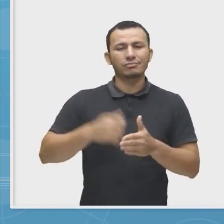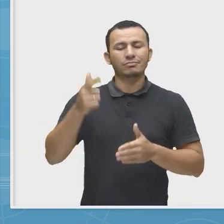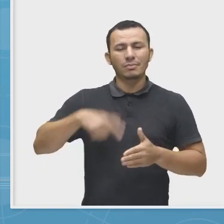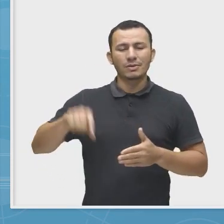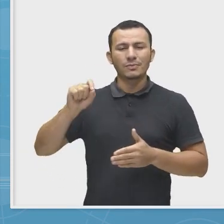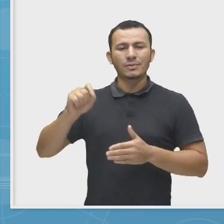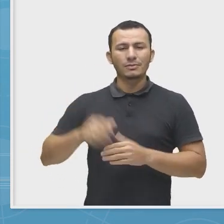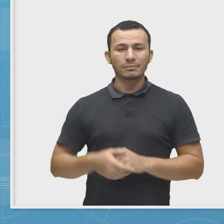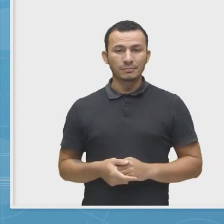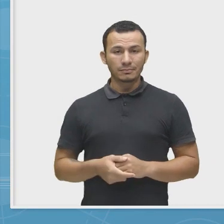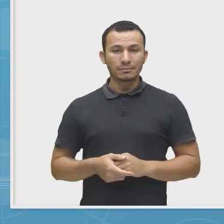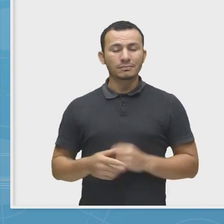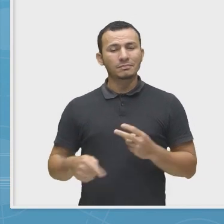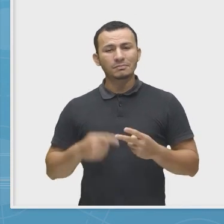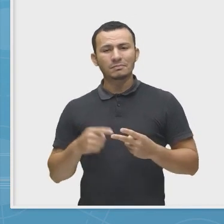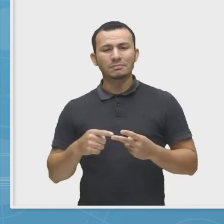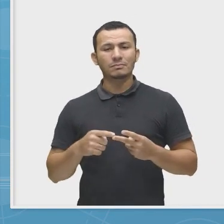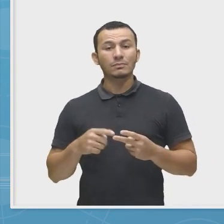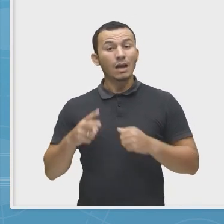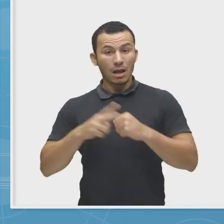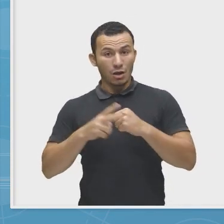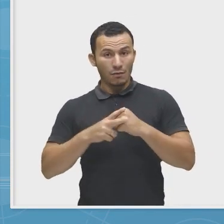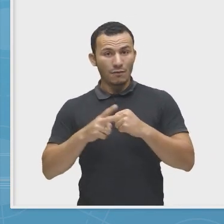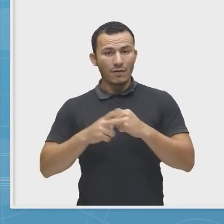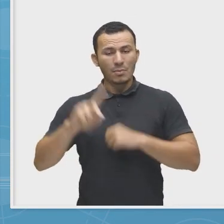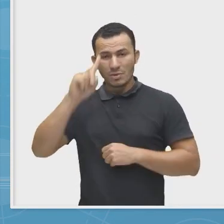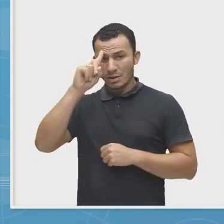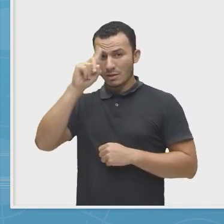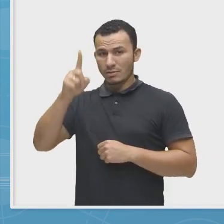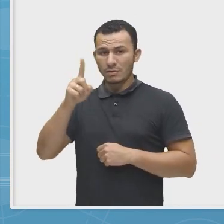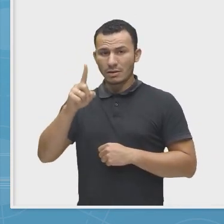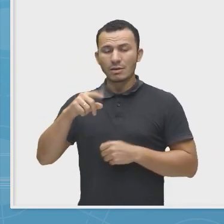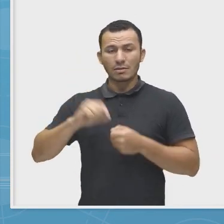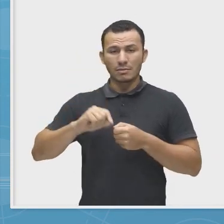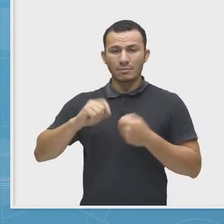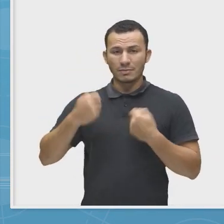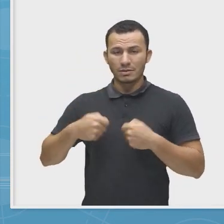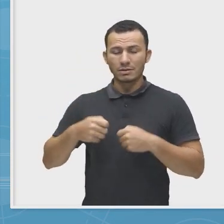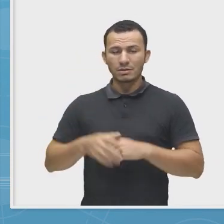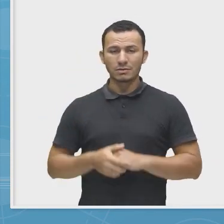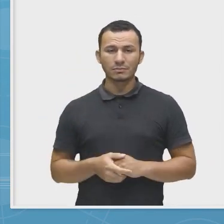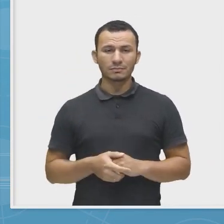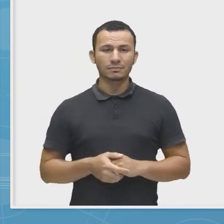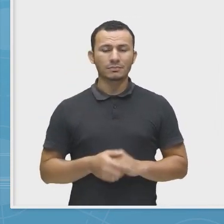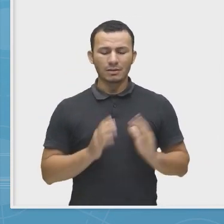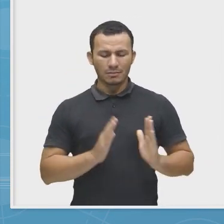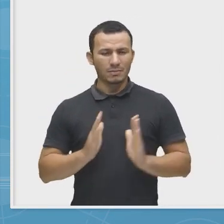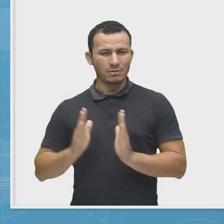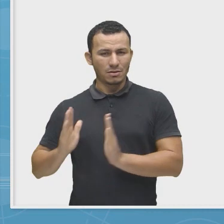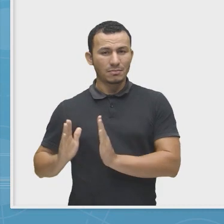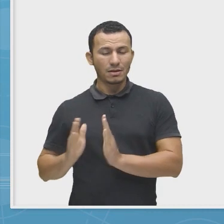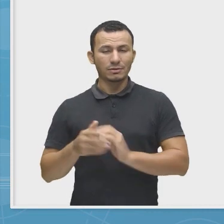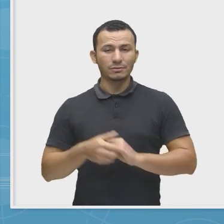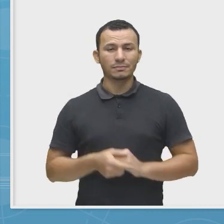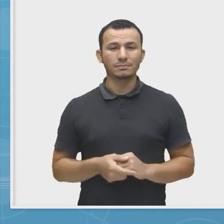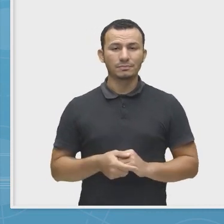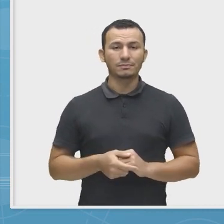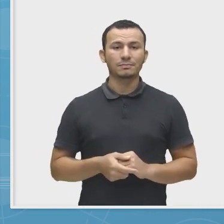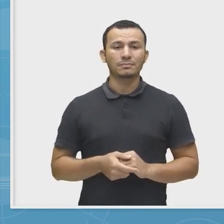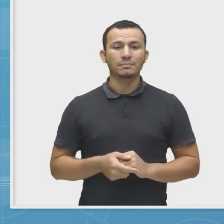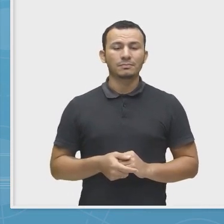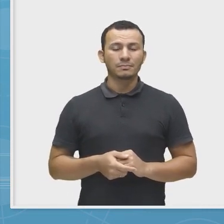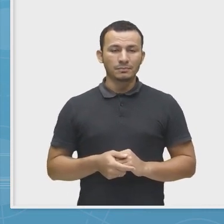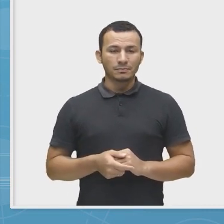mais? Esses são os verbos que estão no imperativo indicando o que a pessoa tem que fazer, né? Passo a passo. Esse é o primeiro passo e vamos para o